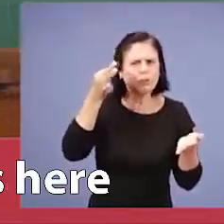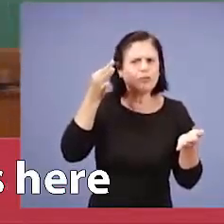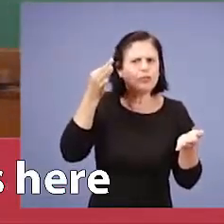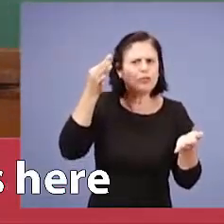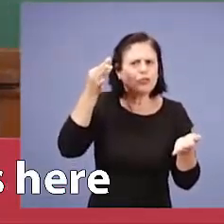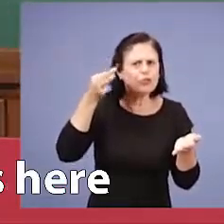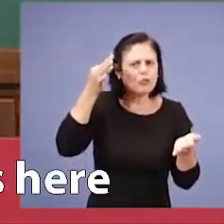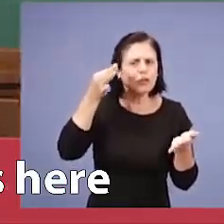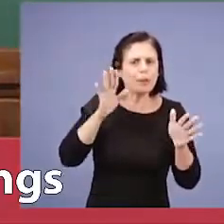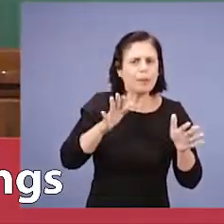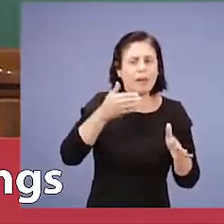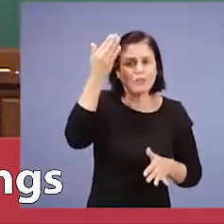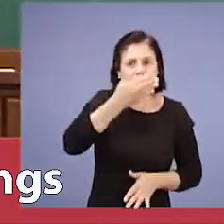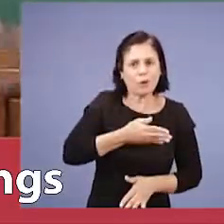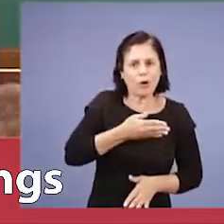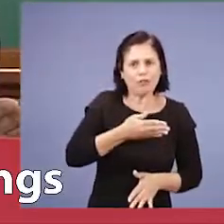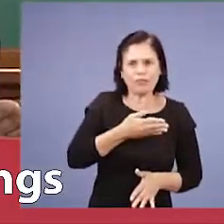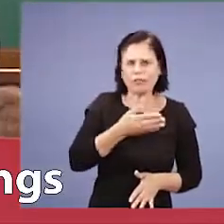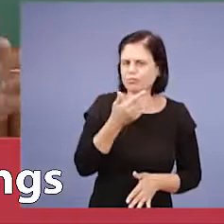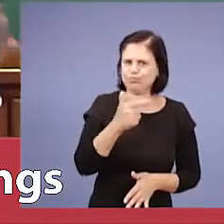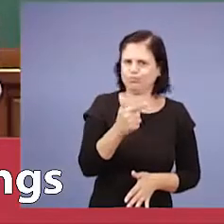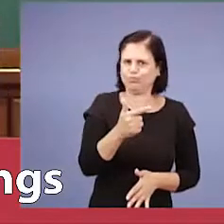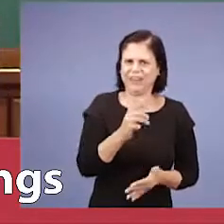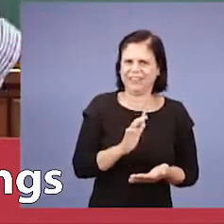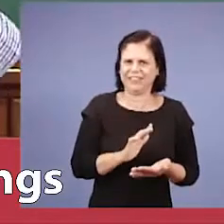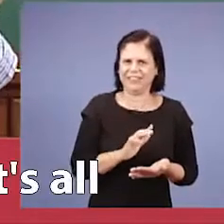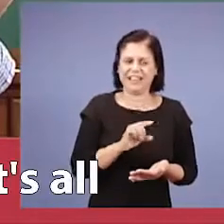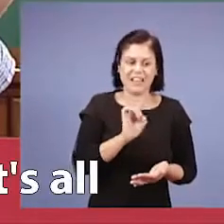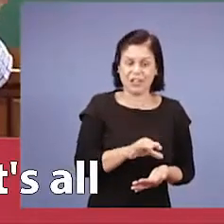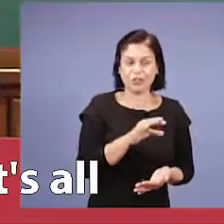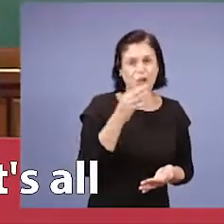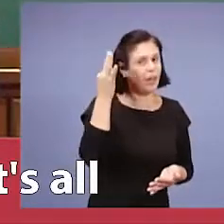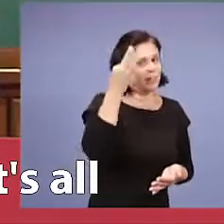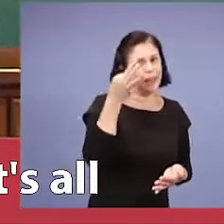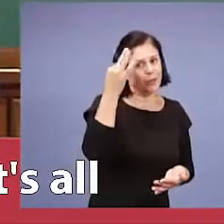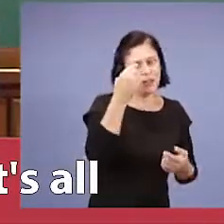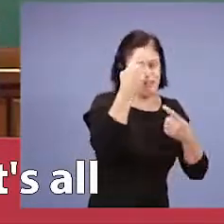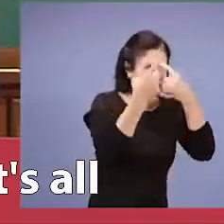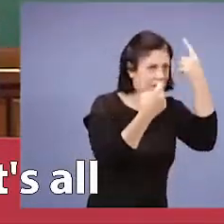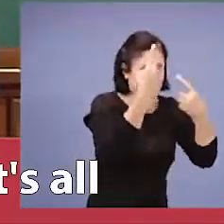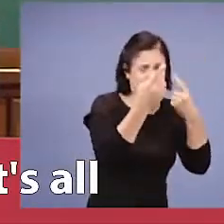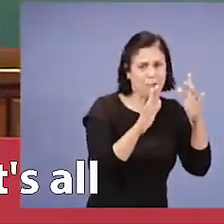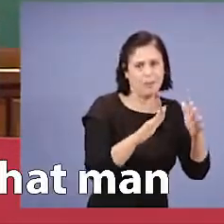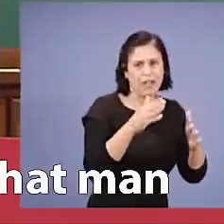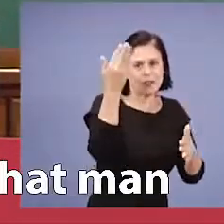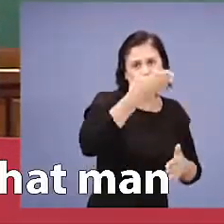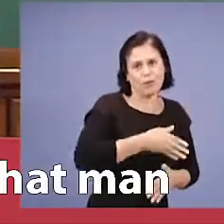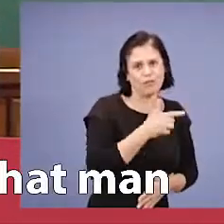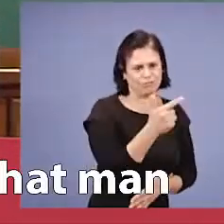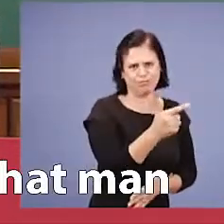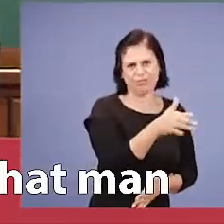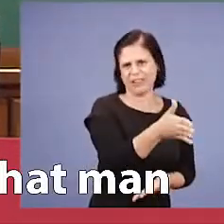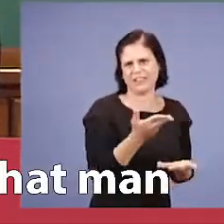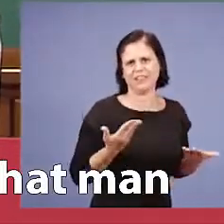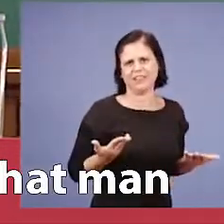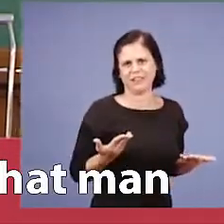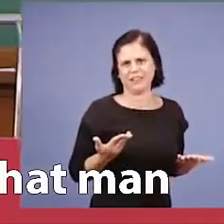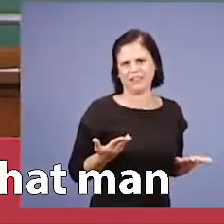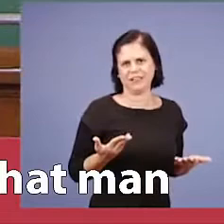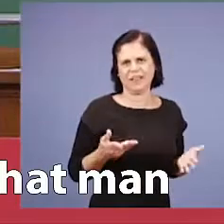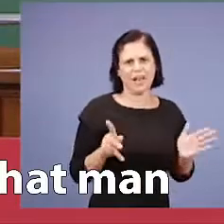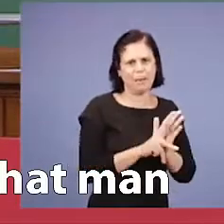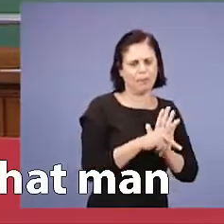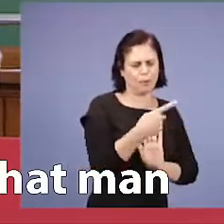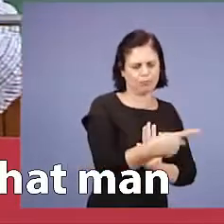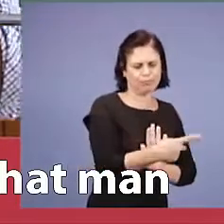outro lugar que ele está aqui está em qualquer outro lugar são coisas são teorias que aí estão mas isso tudo faz parte da matéria